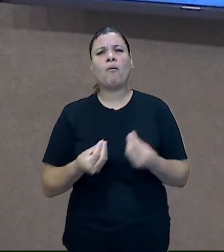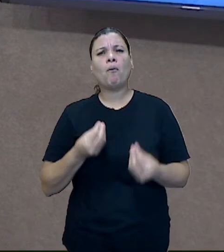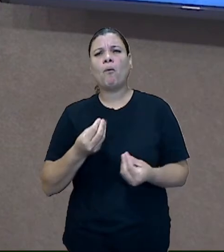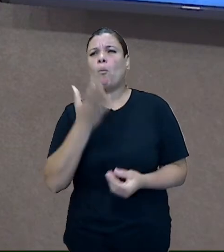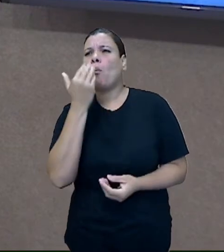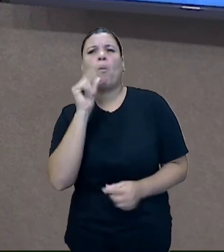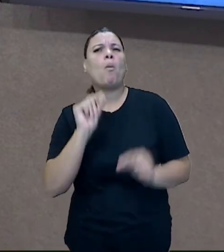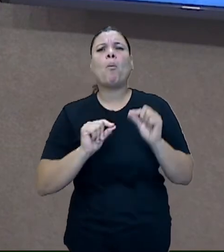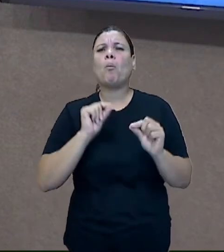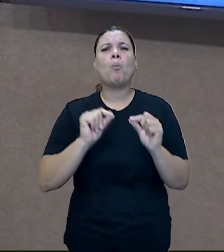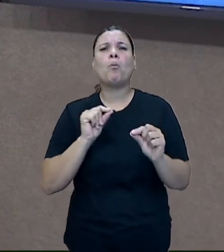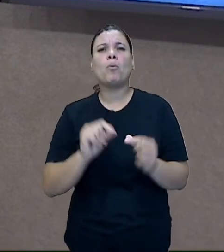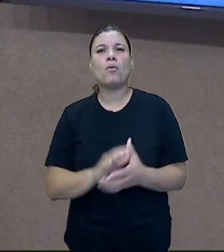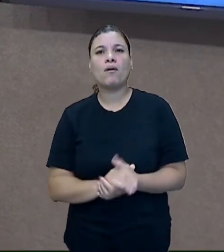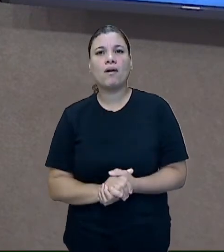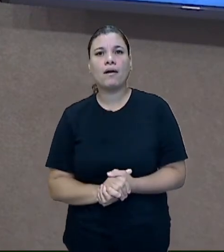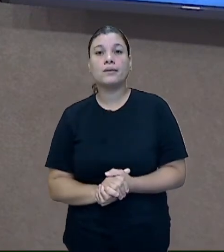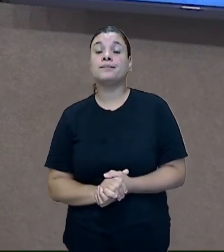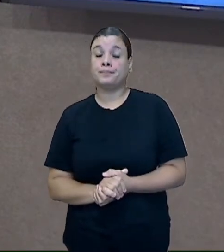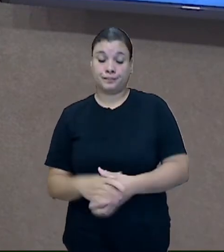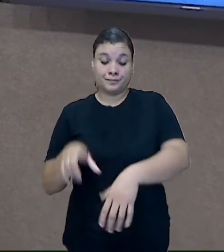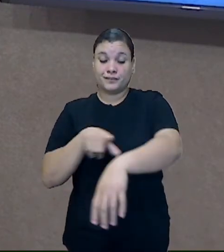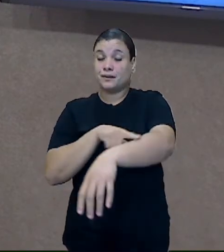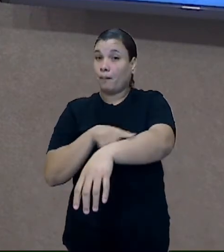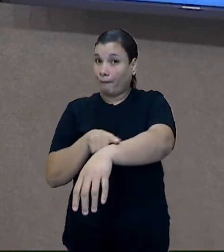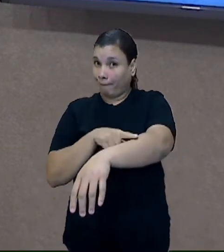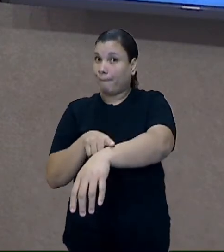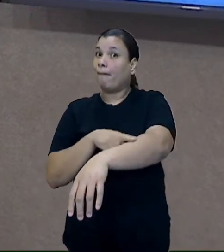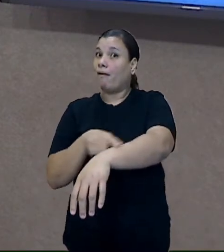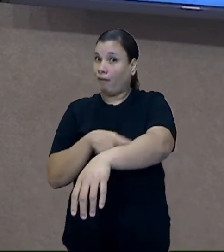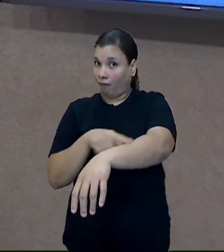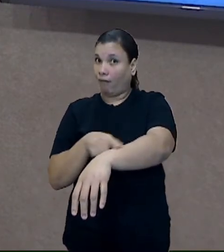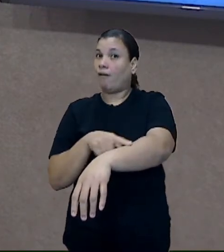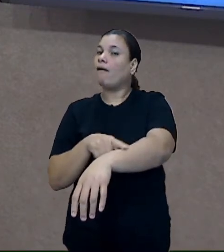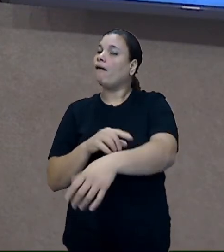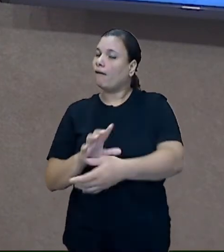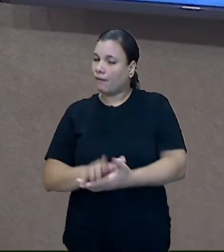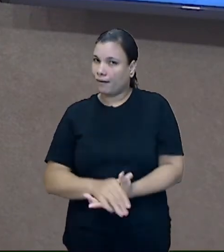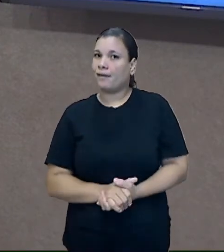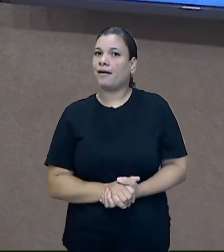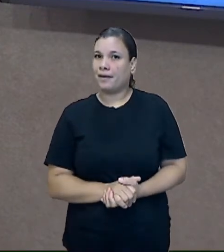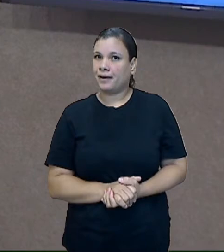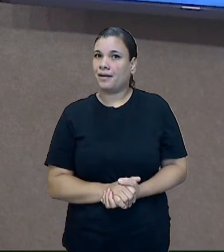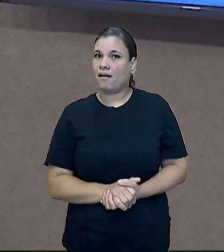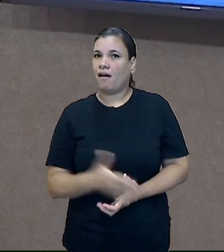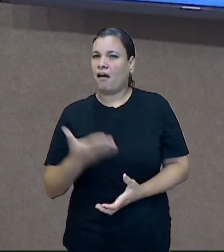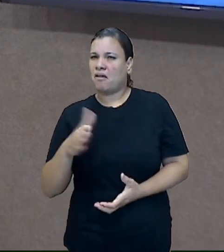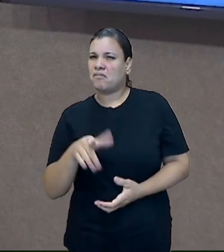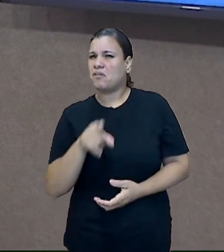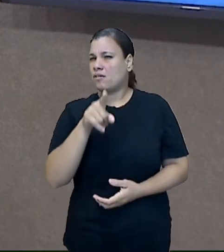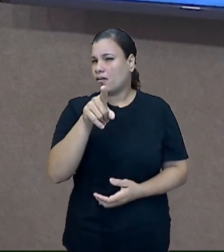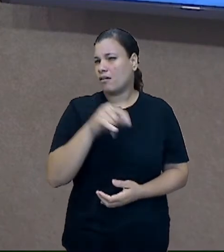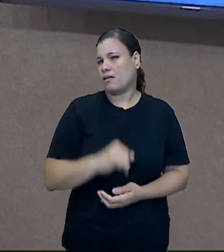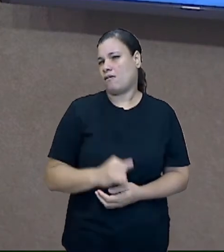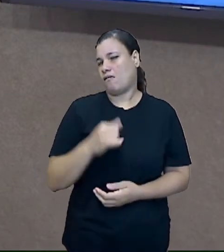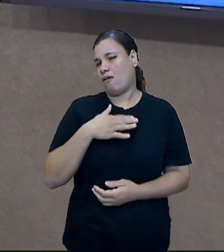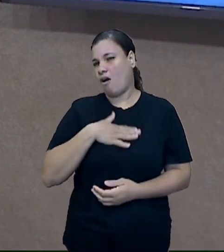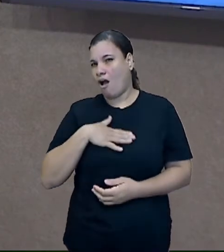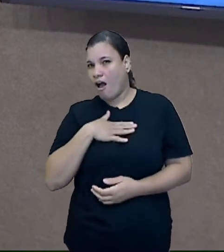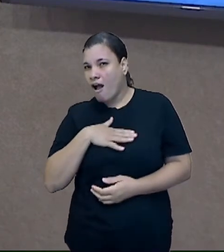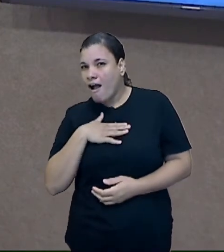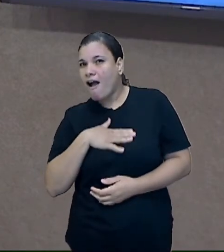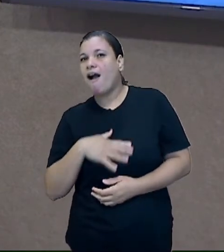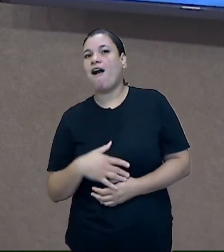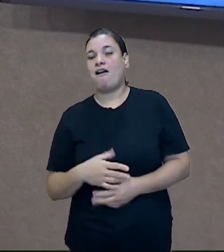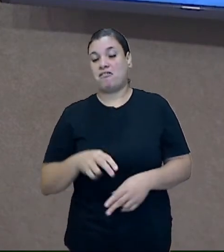corpo elimina de maneira natural. Então, quem gosta aí de ficar deitadinho lá no sofá, ficar, né, por